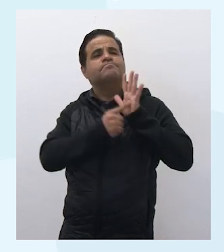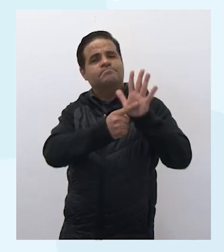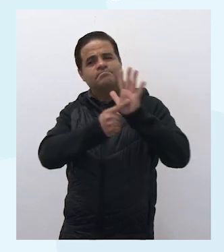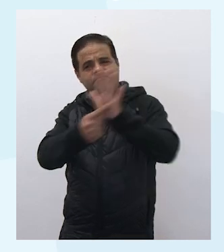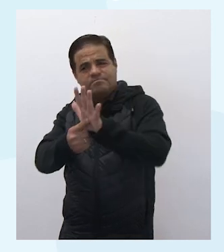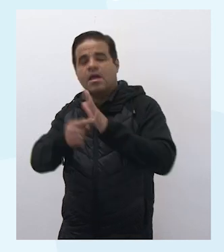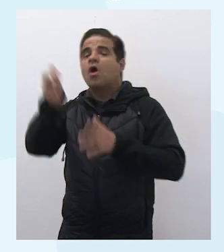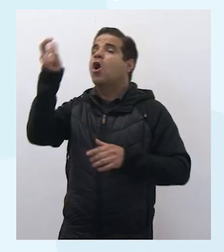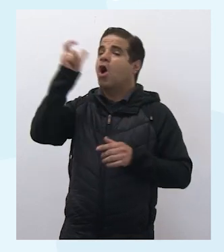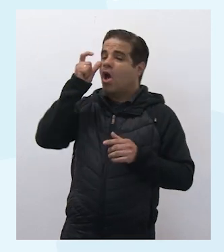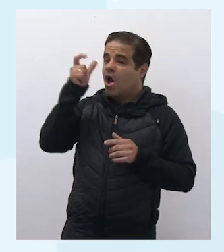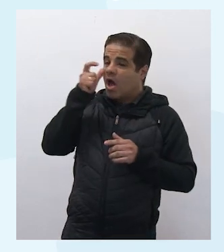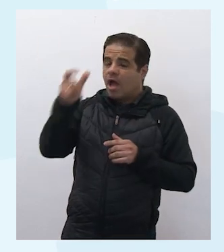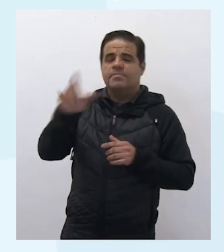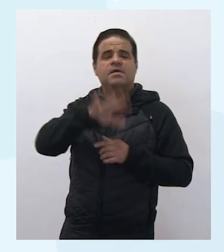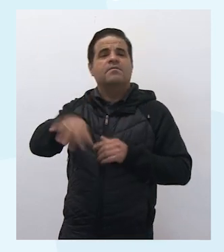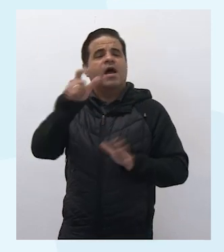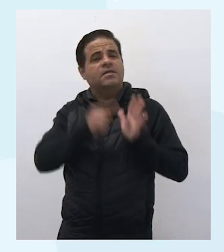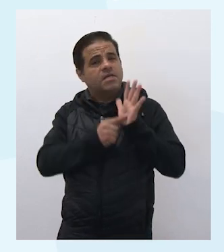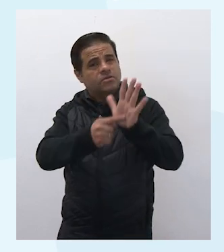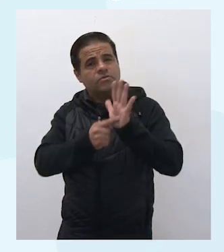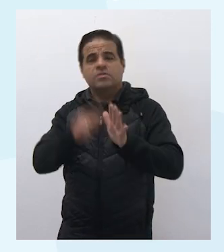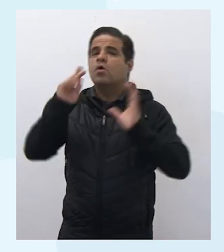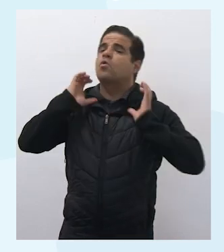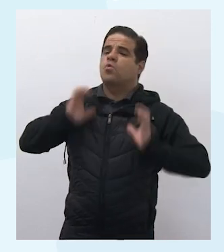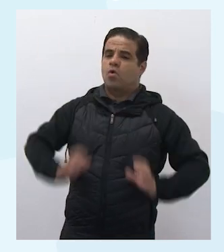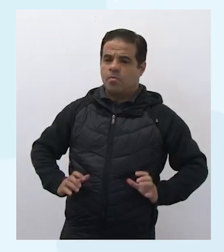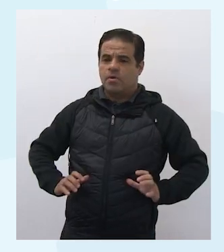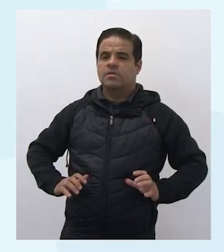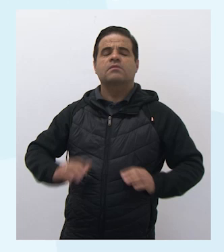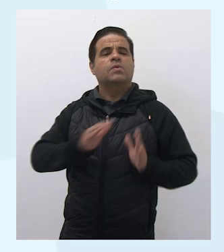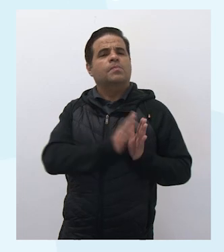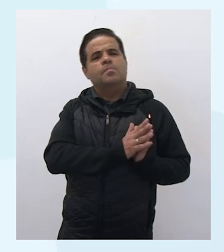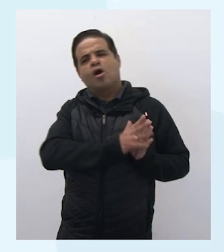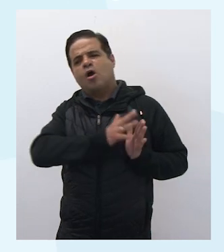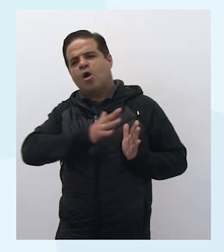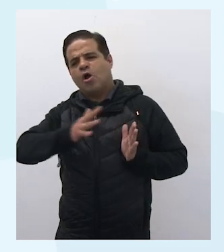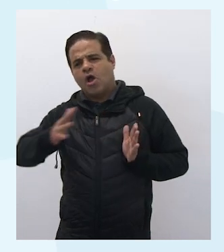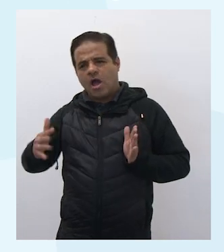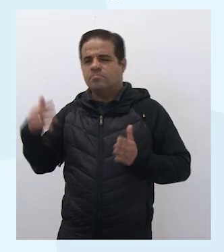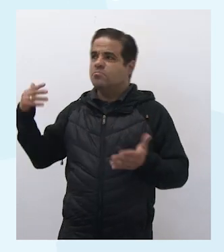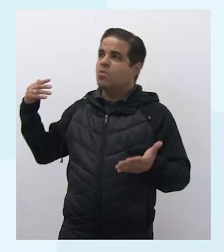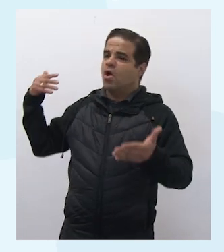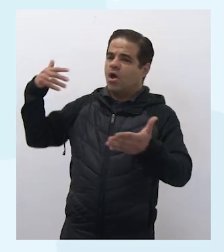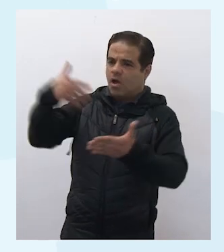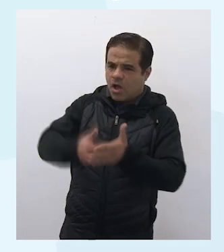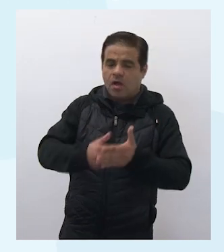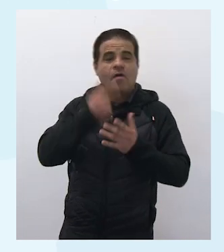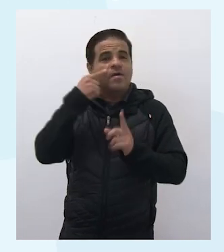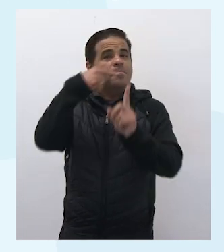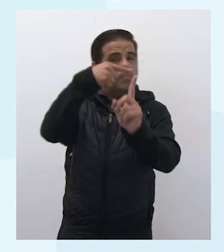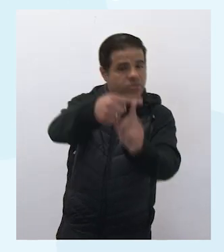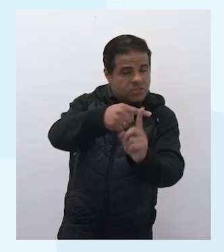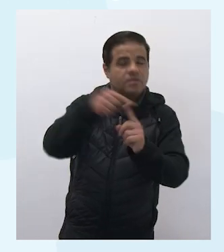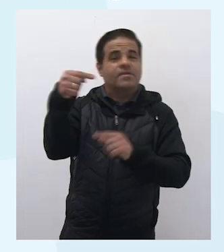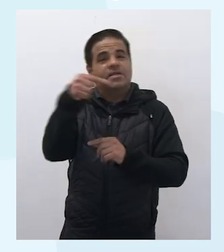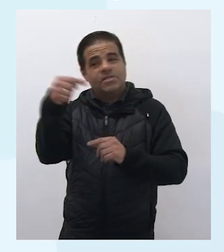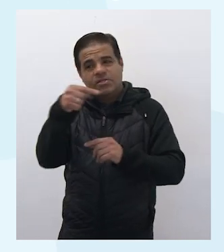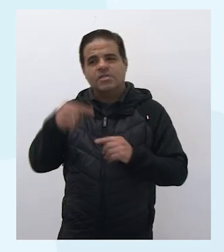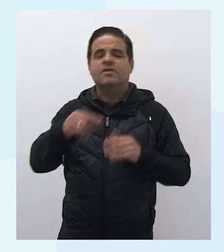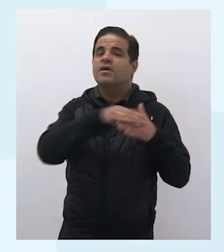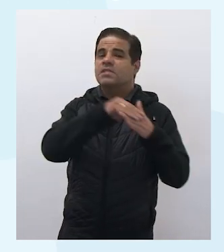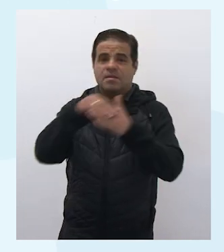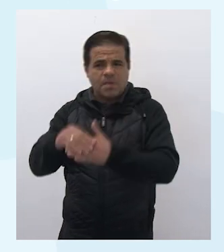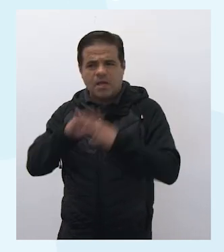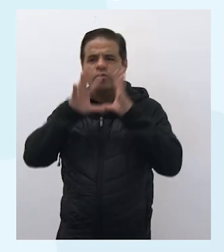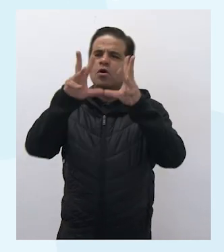e observar esses indicadores, o seu comportamento, num longo período. Né? Ver a tendência positiva e negativa no